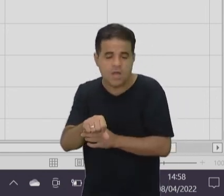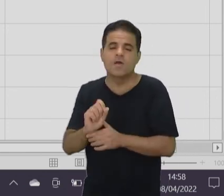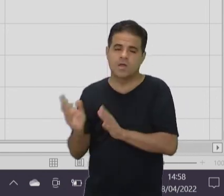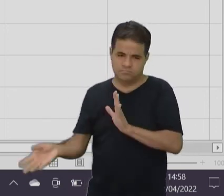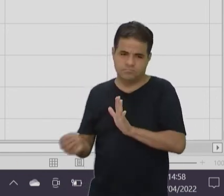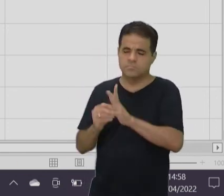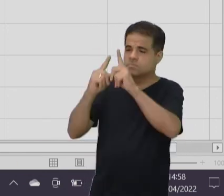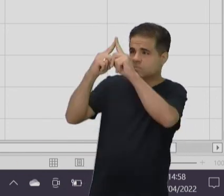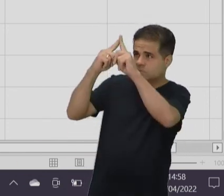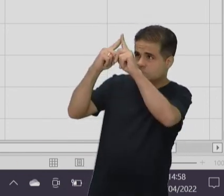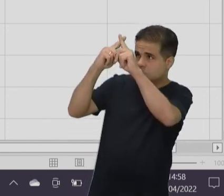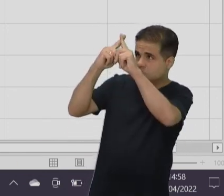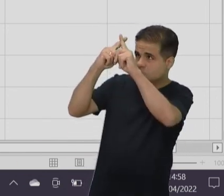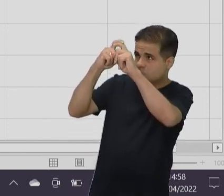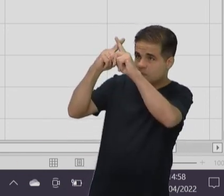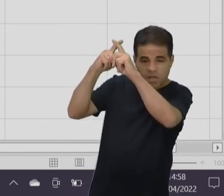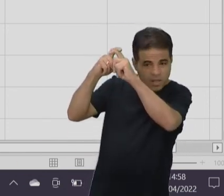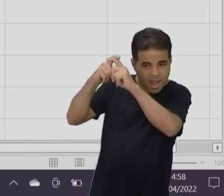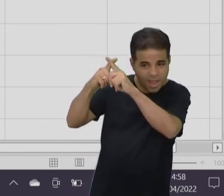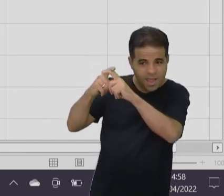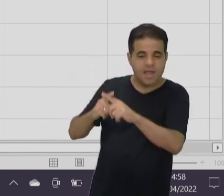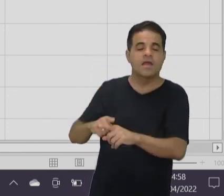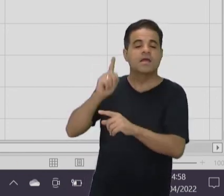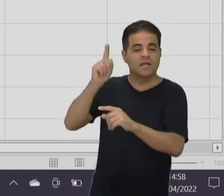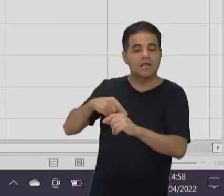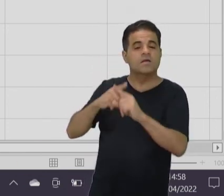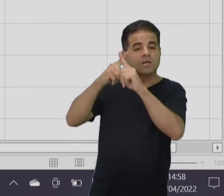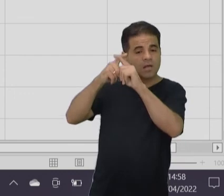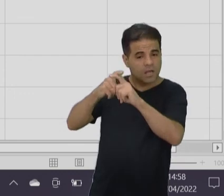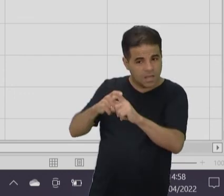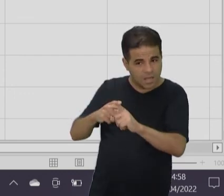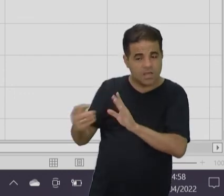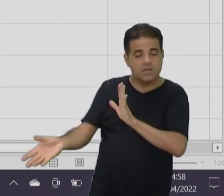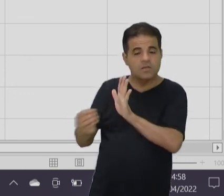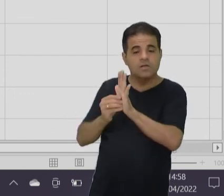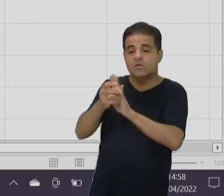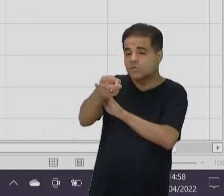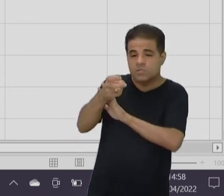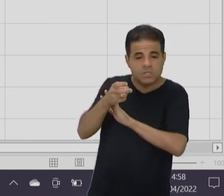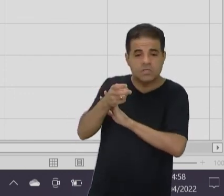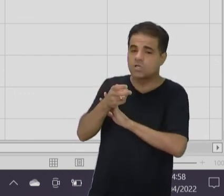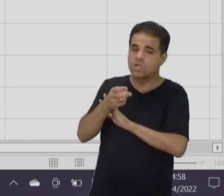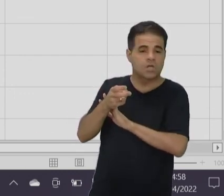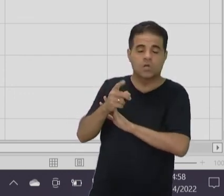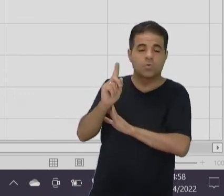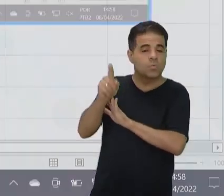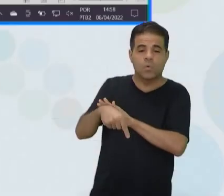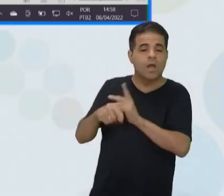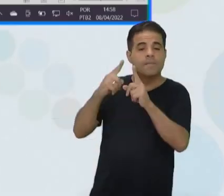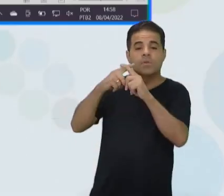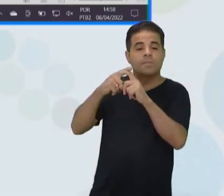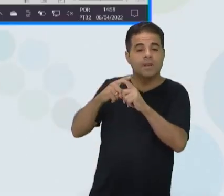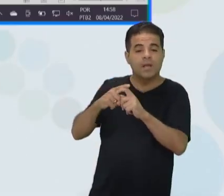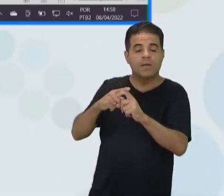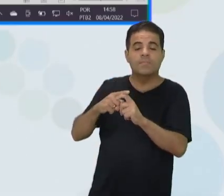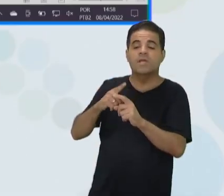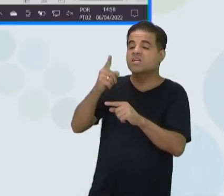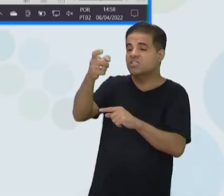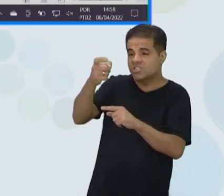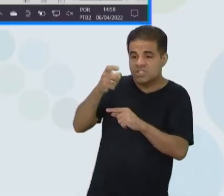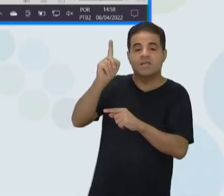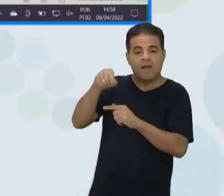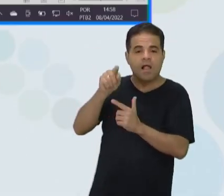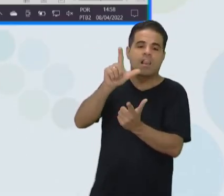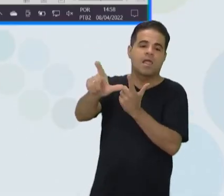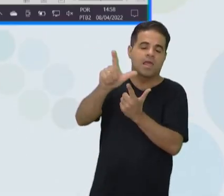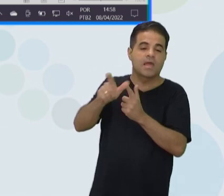um asterisco que... porque a multiplicação é asterisco, né? Multiplicação asterisco. O X, ele não considera como uma multiplicação, porque o X é uma letra.